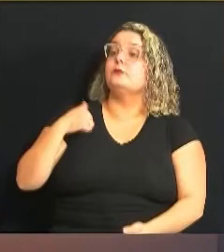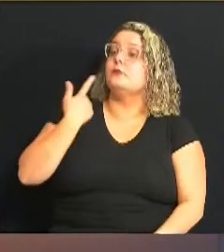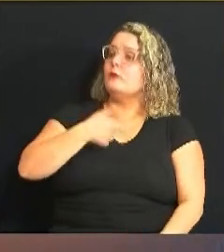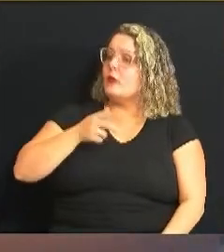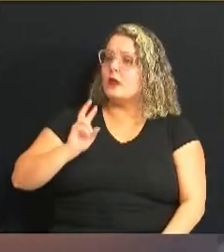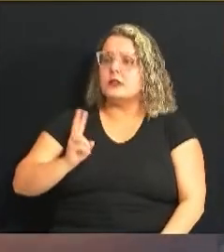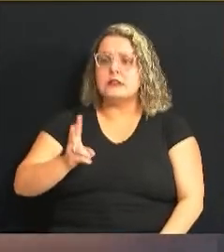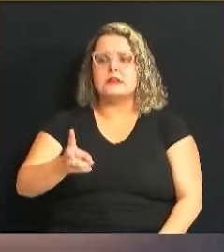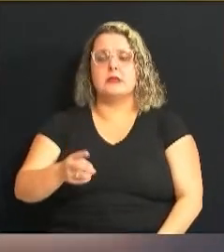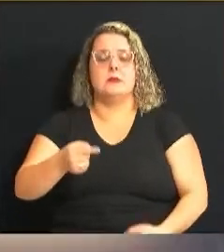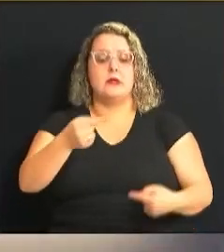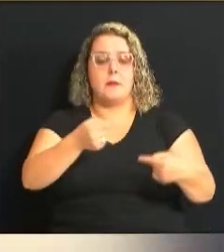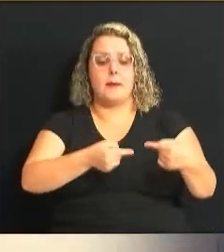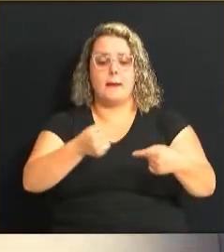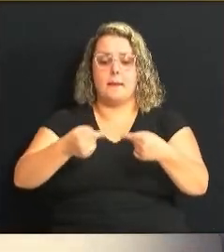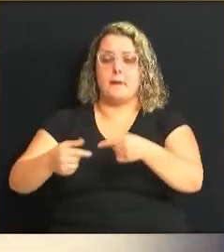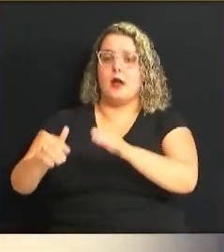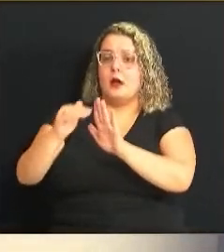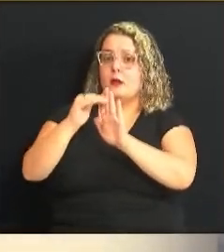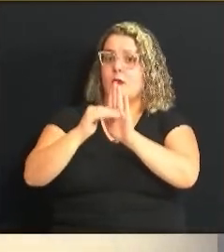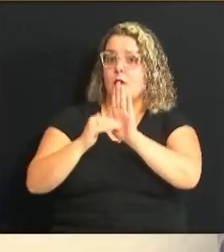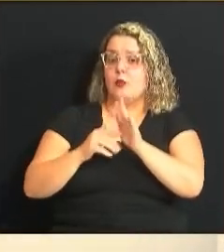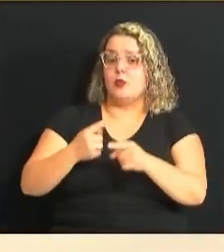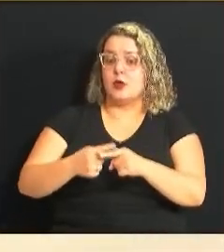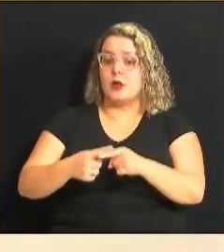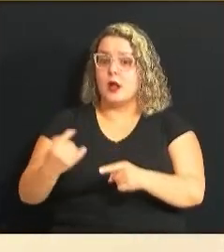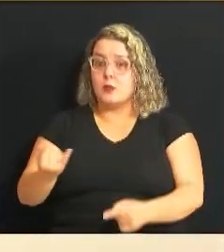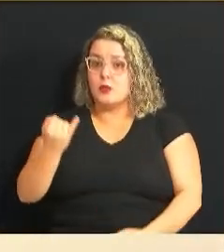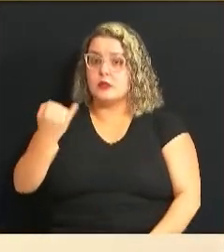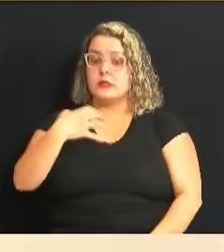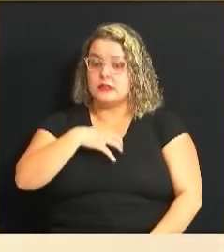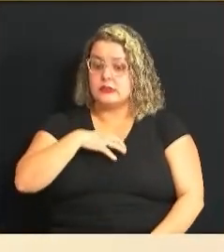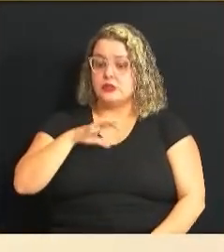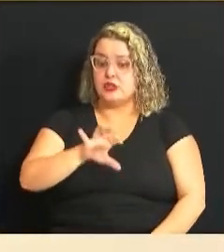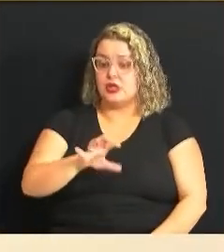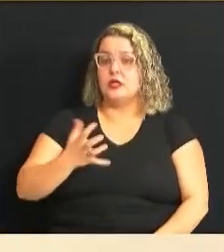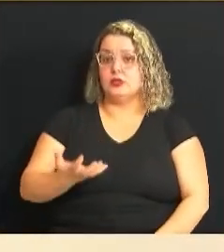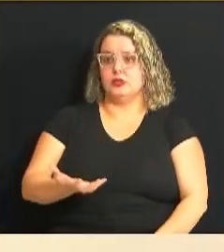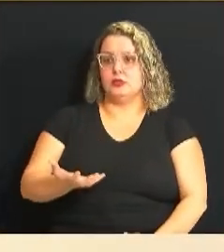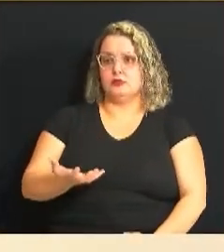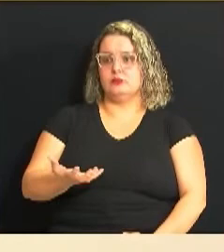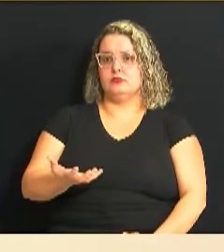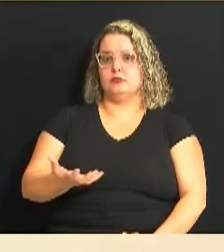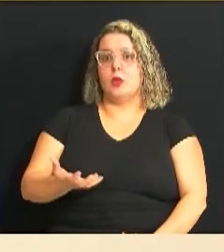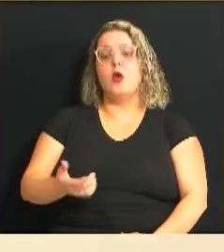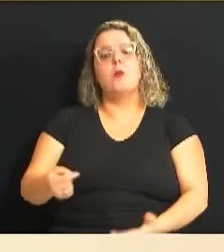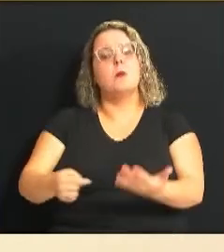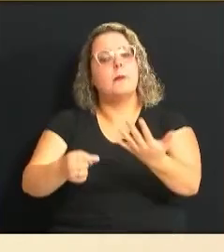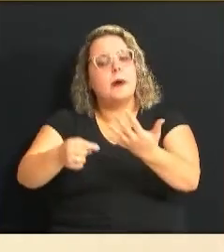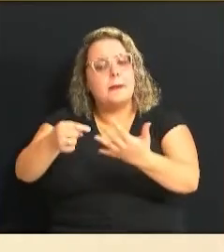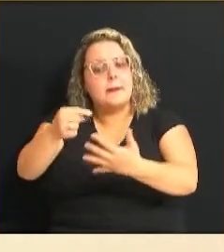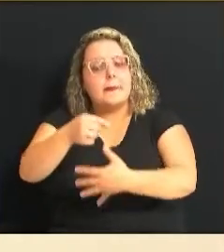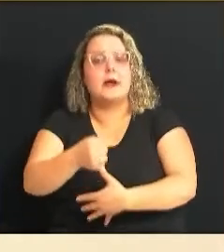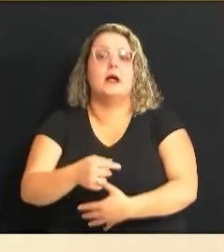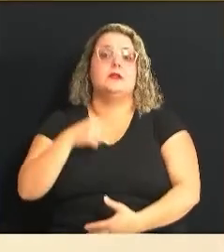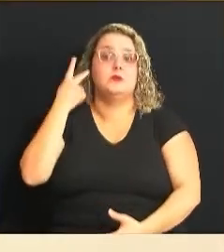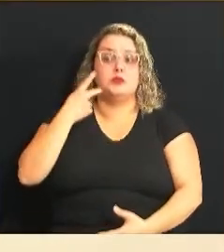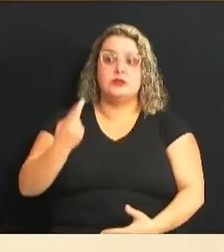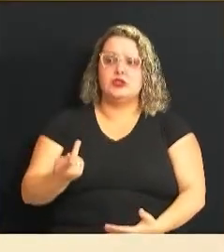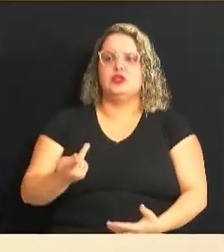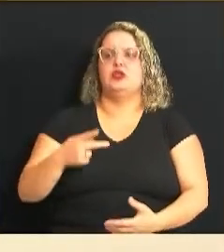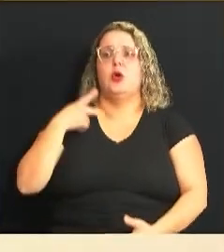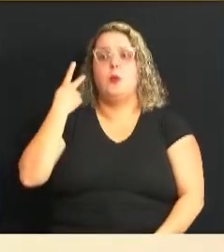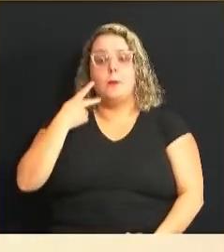Nós sempre trazemos essa discussão à pauta porque é importante, porque só dessa forma a gente consegue apontar as políticas públicas,